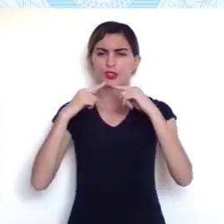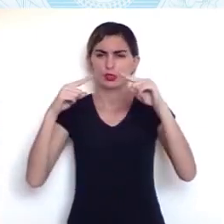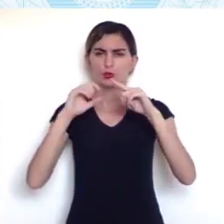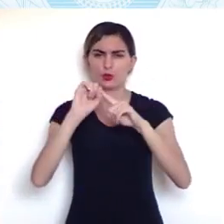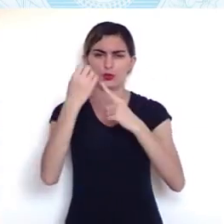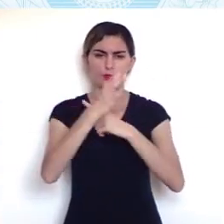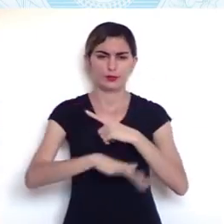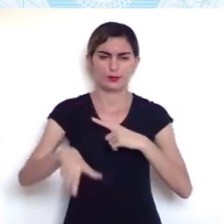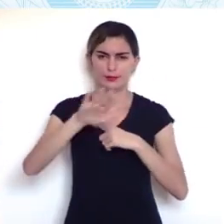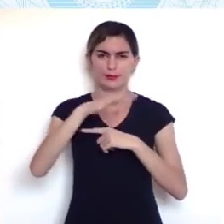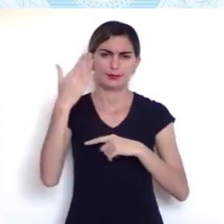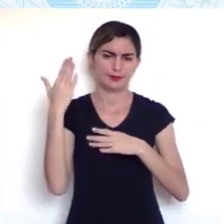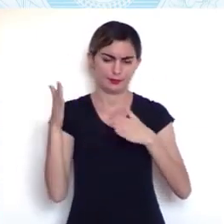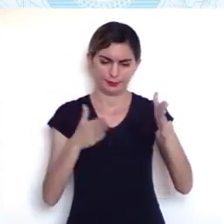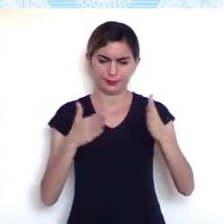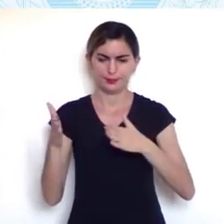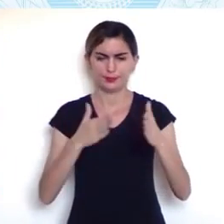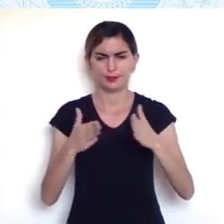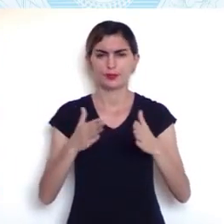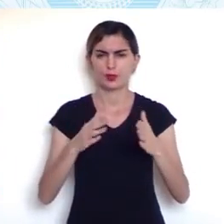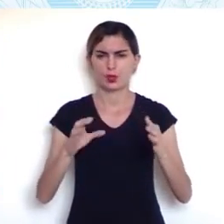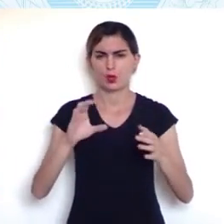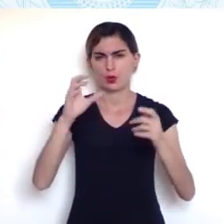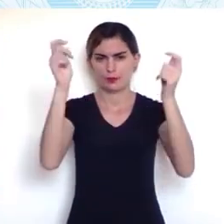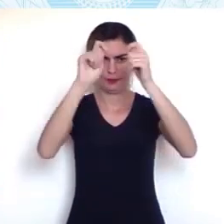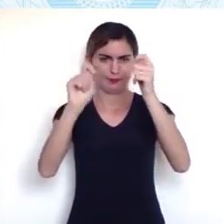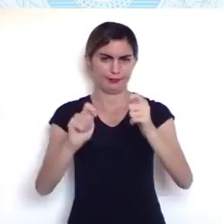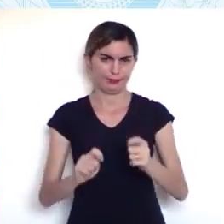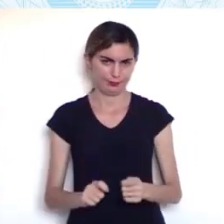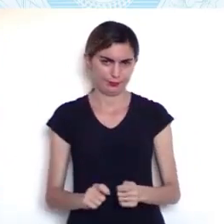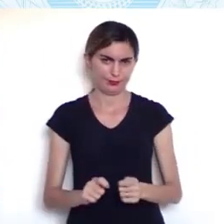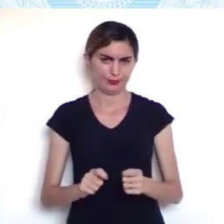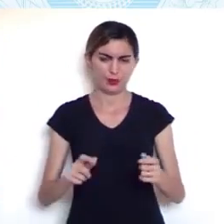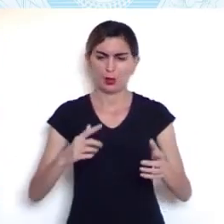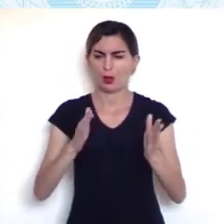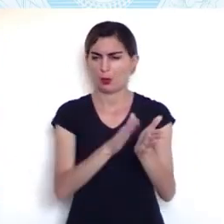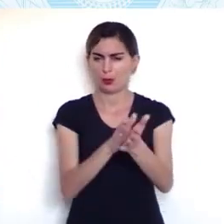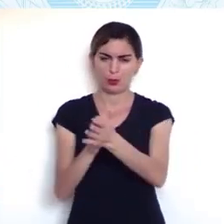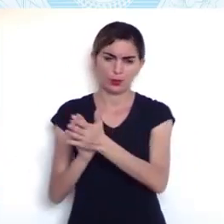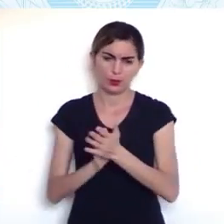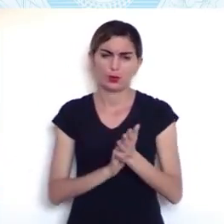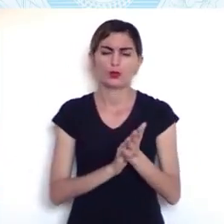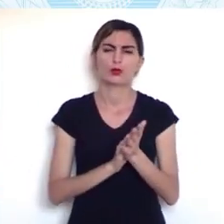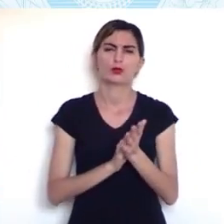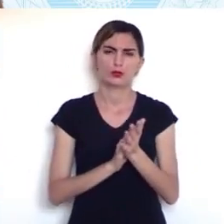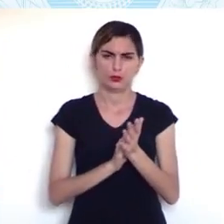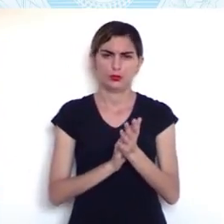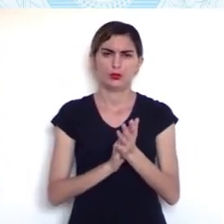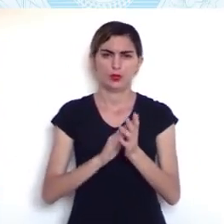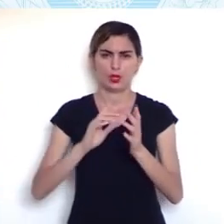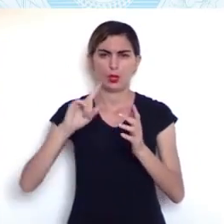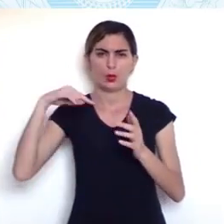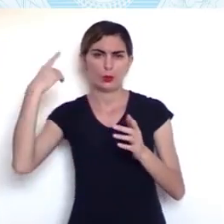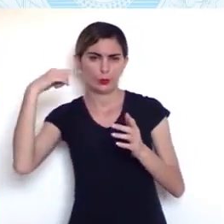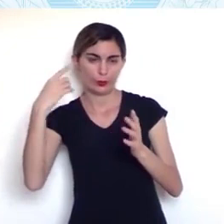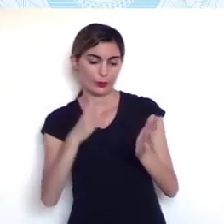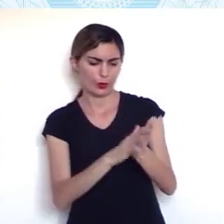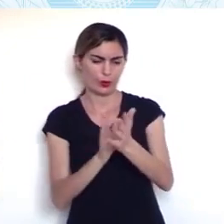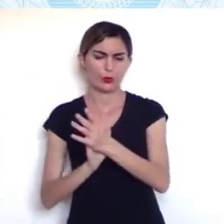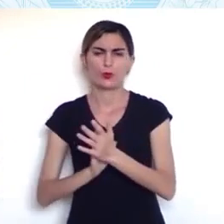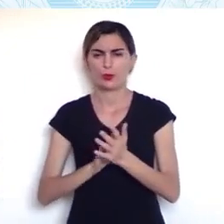época com sua obra Elogio da Loucura, né? O Elogio da